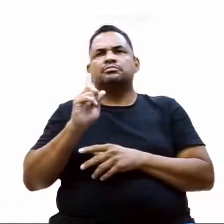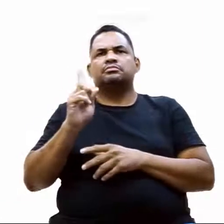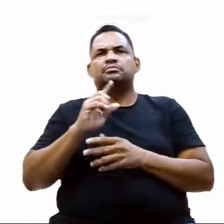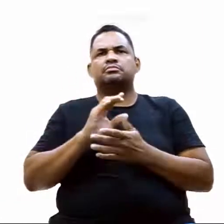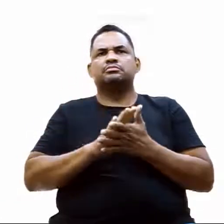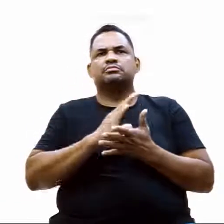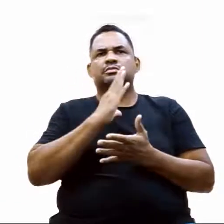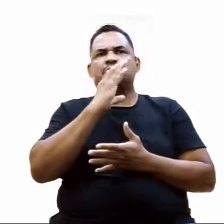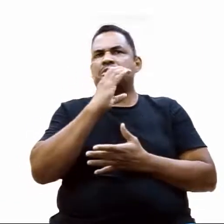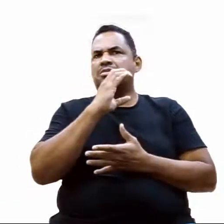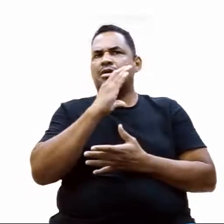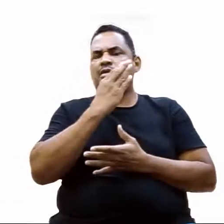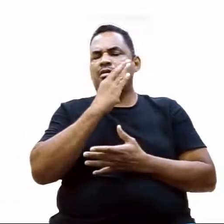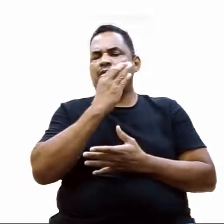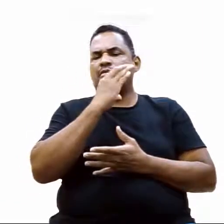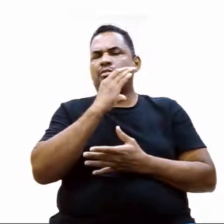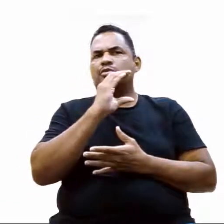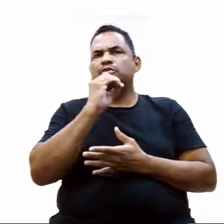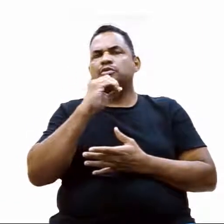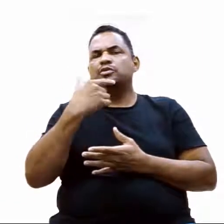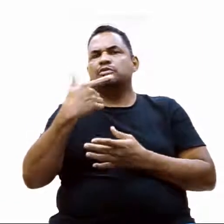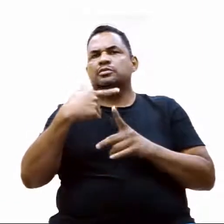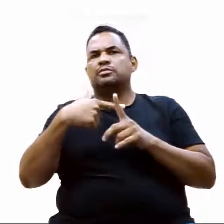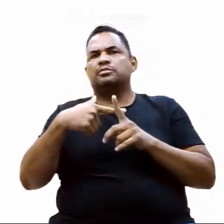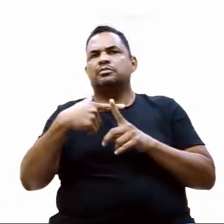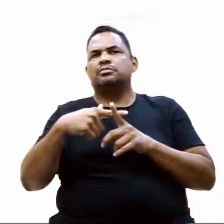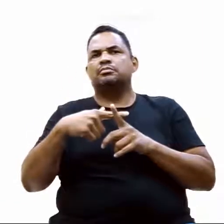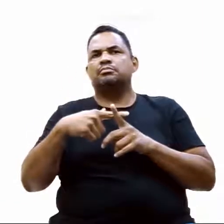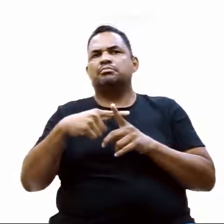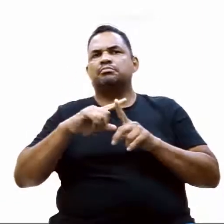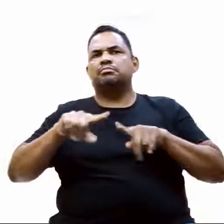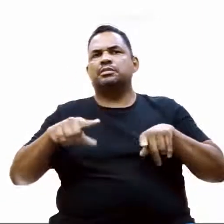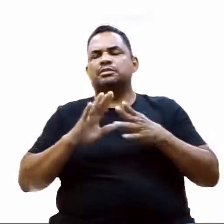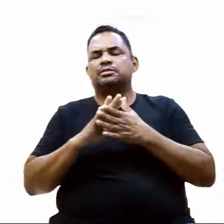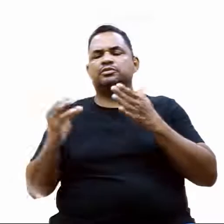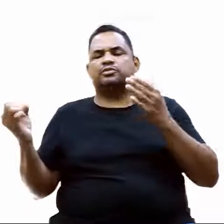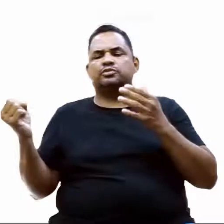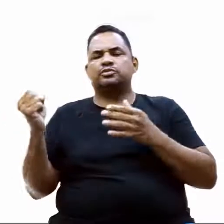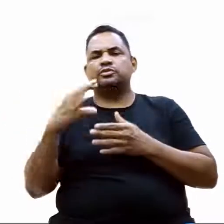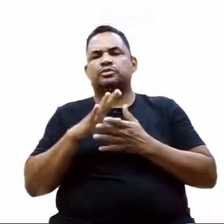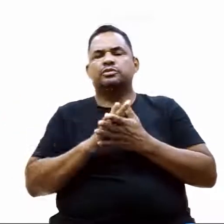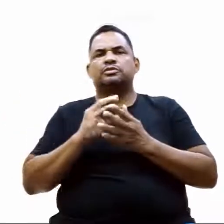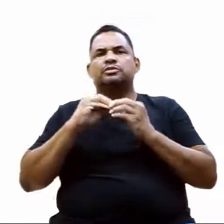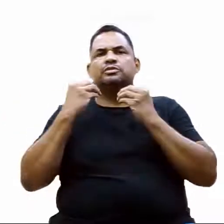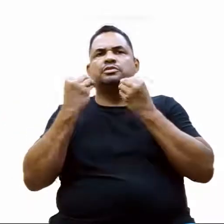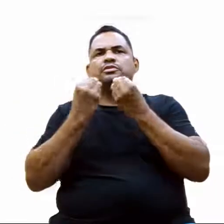e oxigênio, mas sim da nova substância como produto, o gás carbônico, o dióxido de